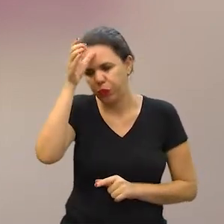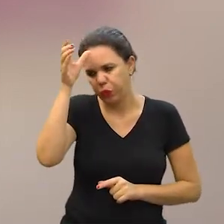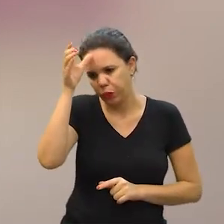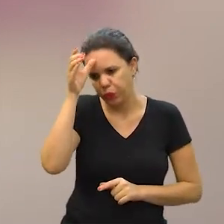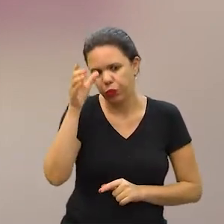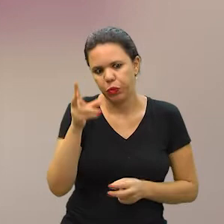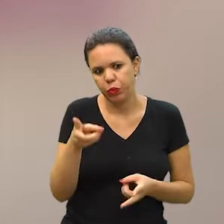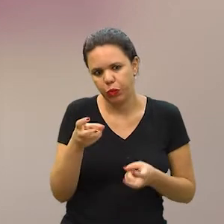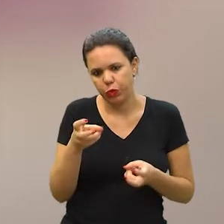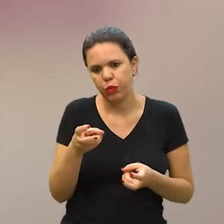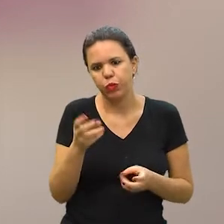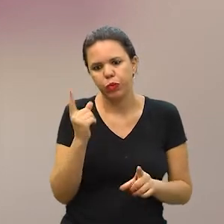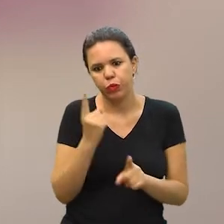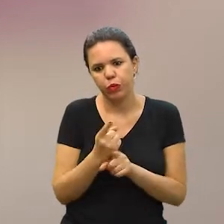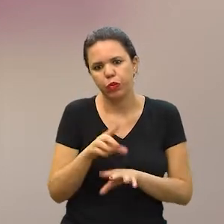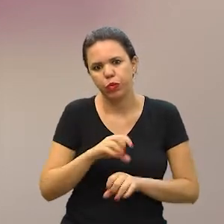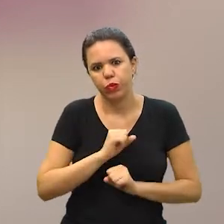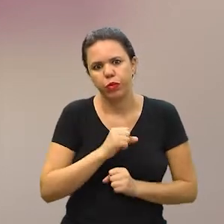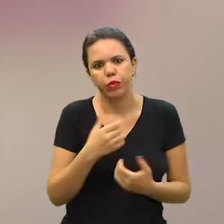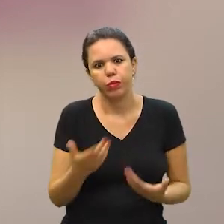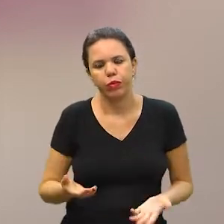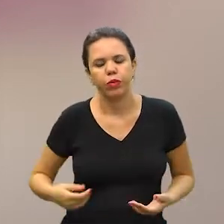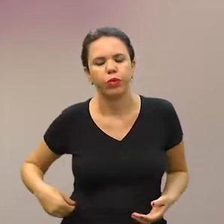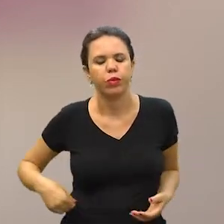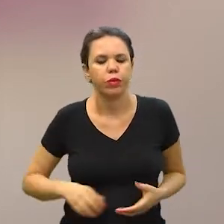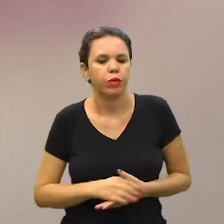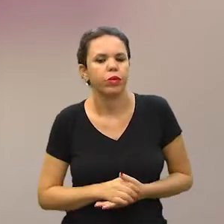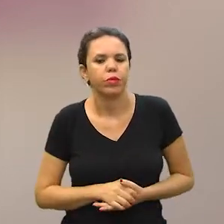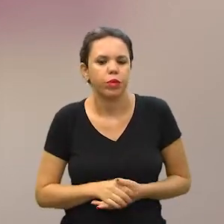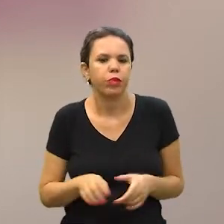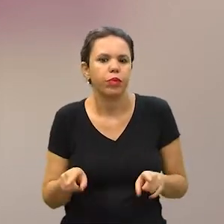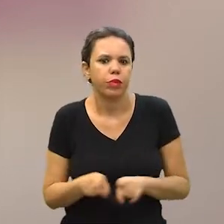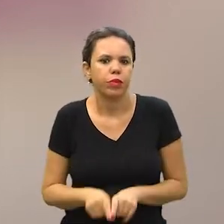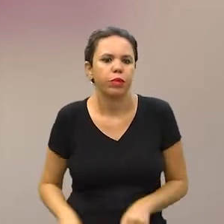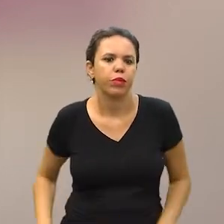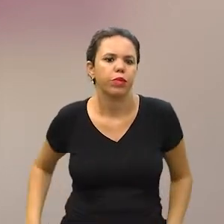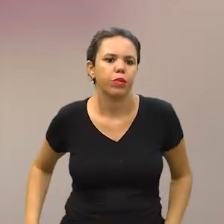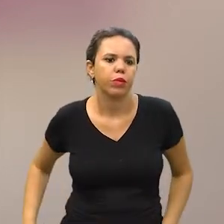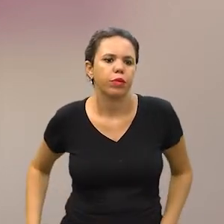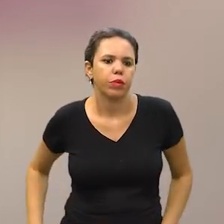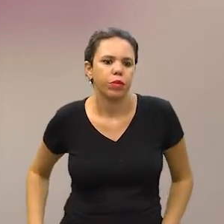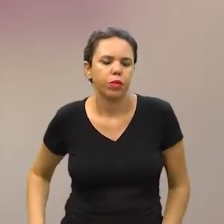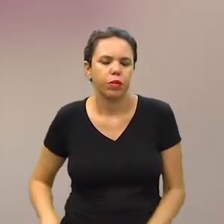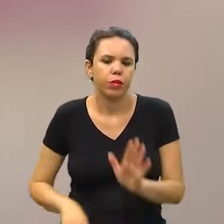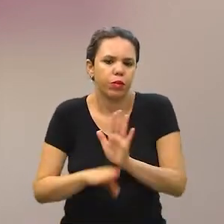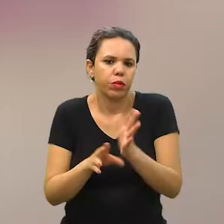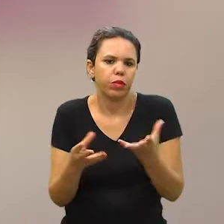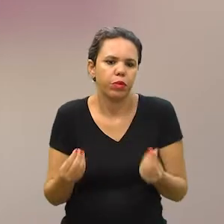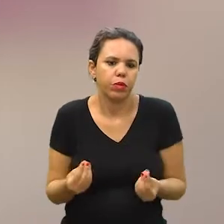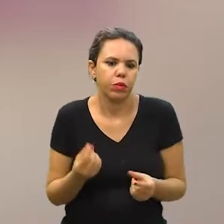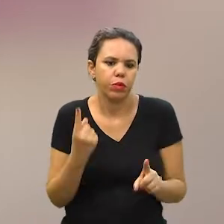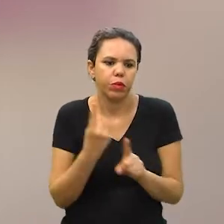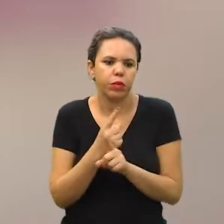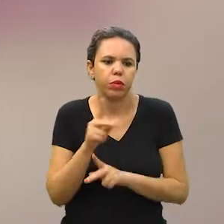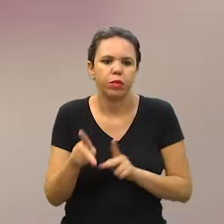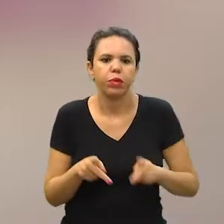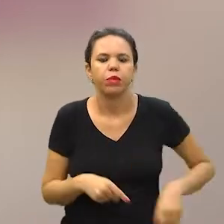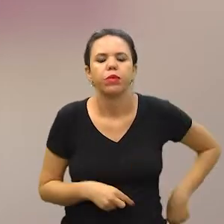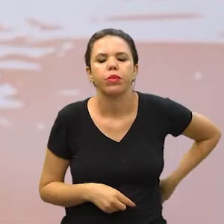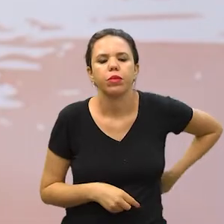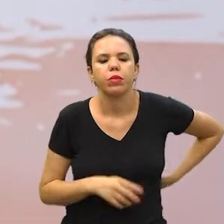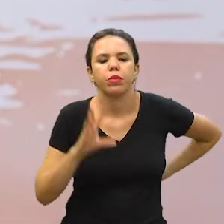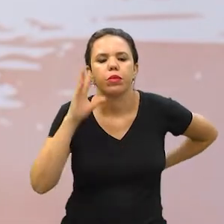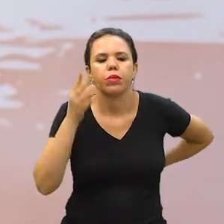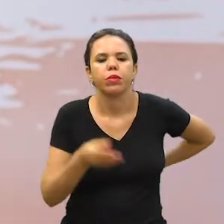tio, que a gente consegue encontrar junto, né? Então, isso também é uma coisa que corrobora bastante, porque a gente sempre encontra alguém,